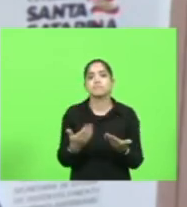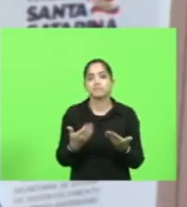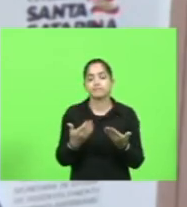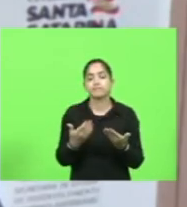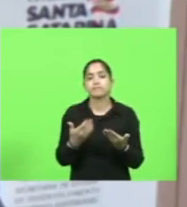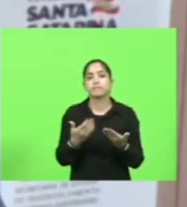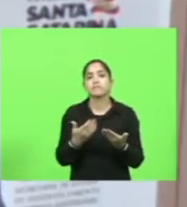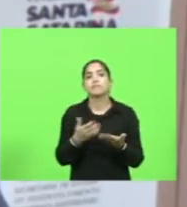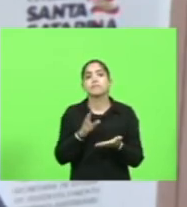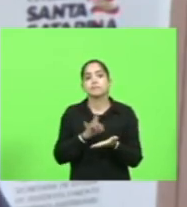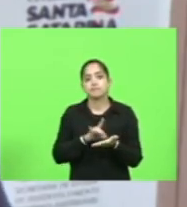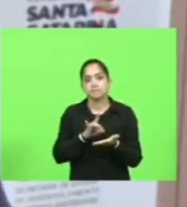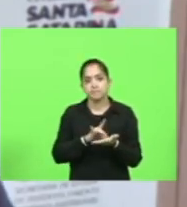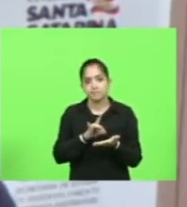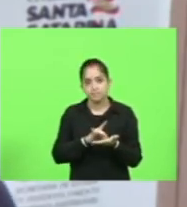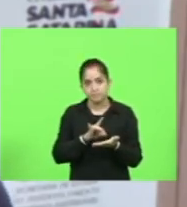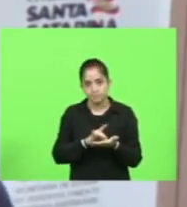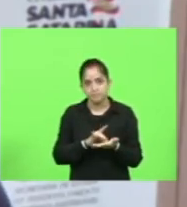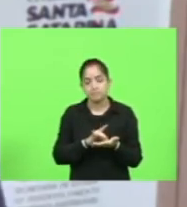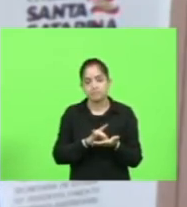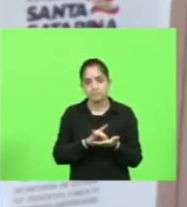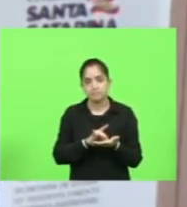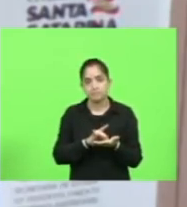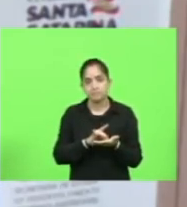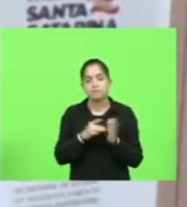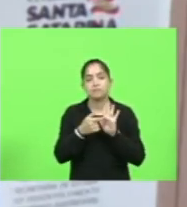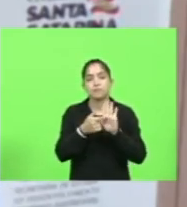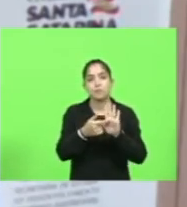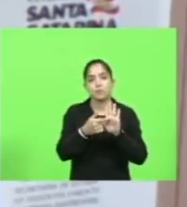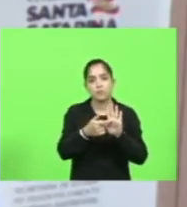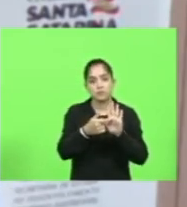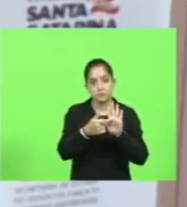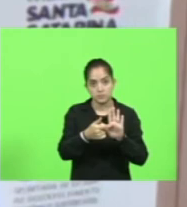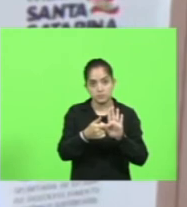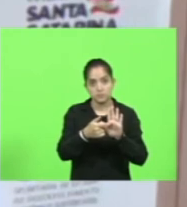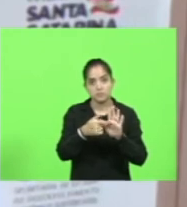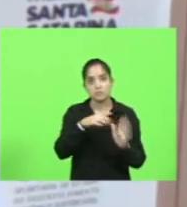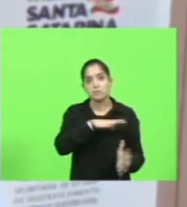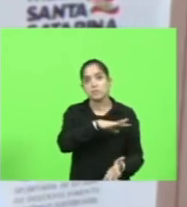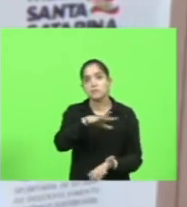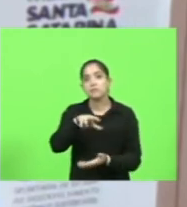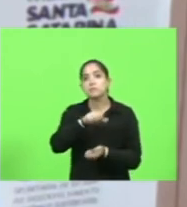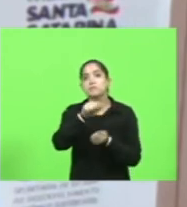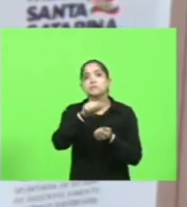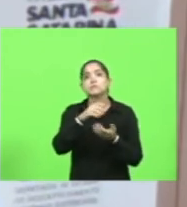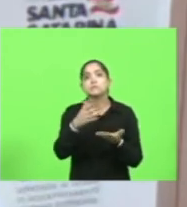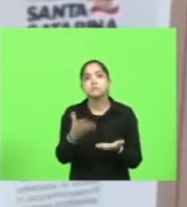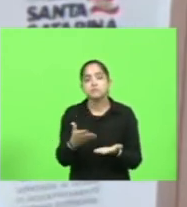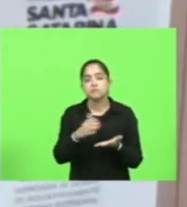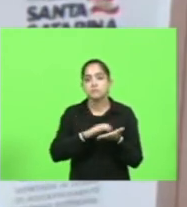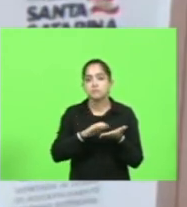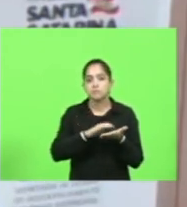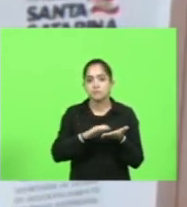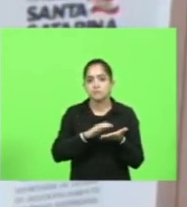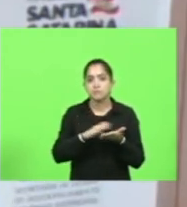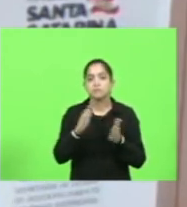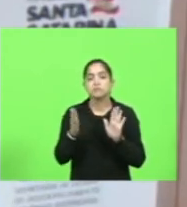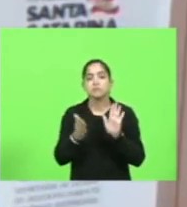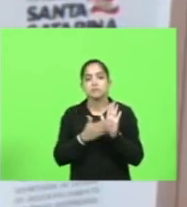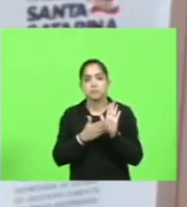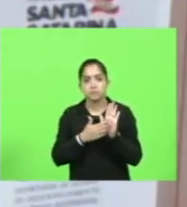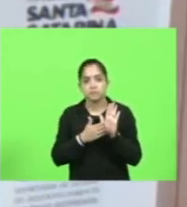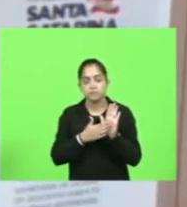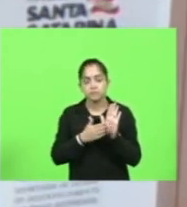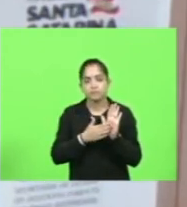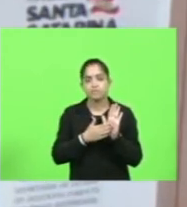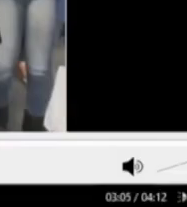aí sim estaremos dando letras garrafais a sustentabilidade da qual Essa secretaria se propõe e se